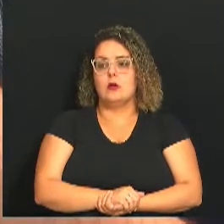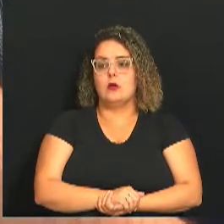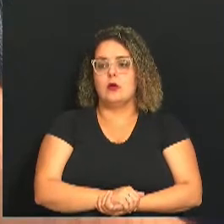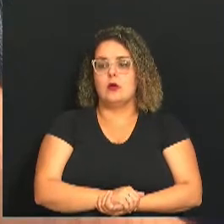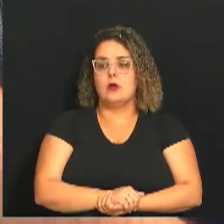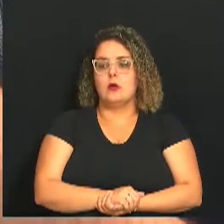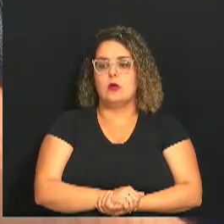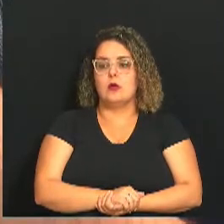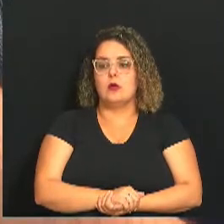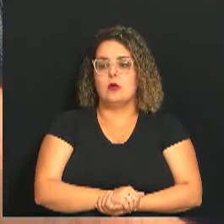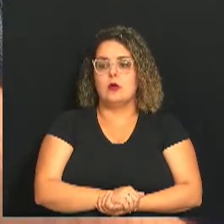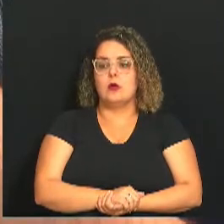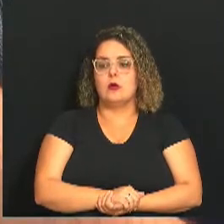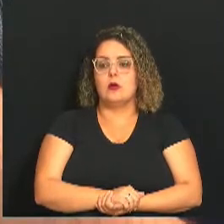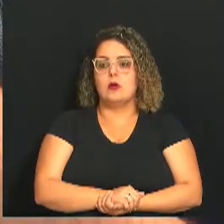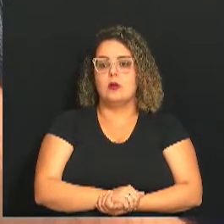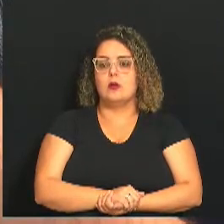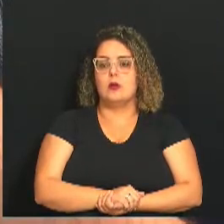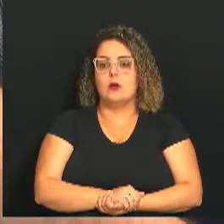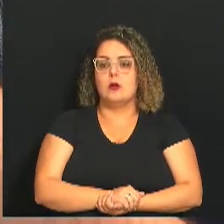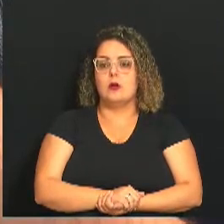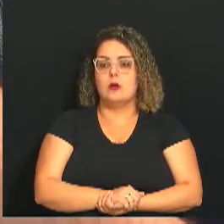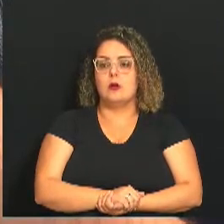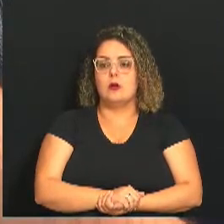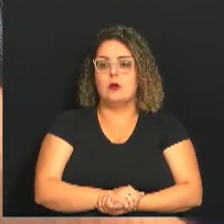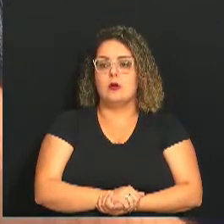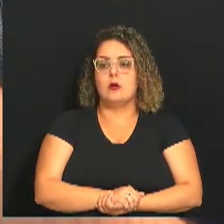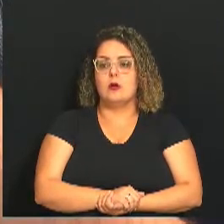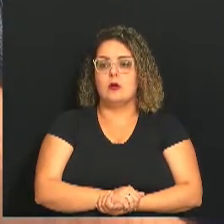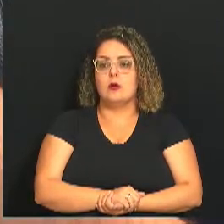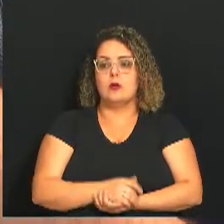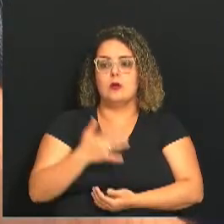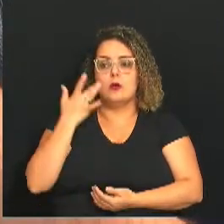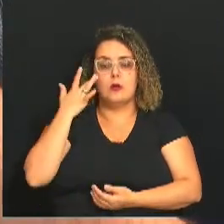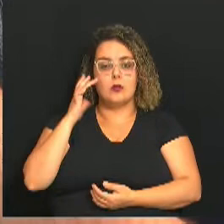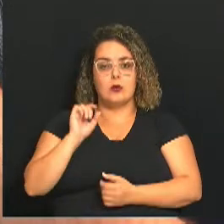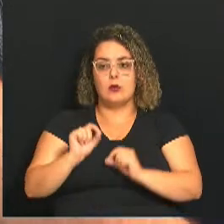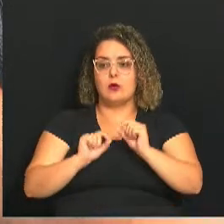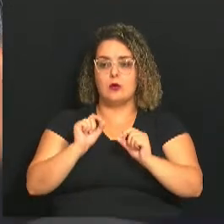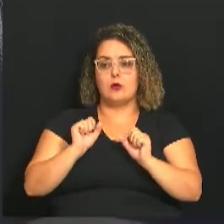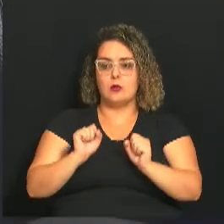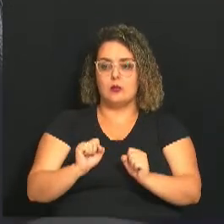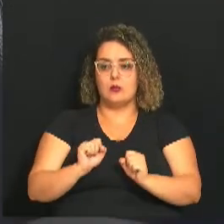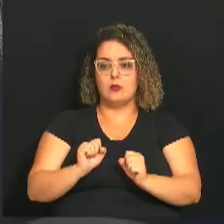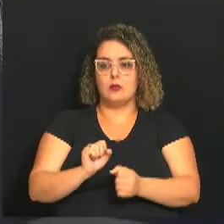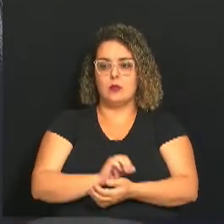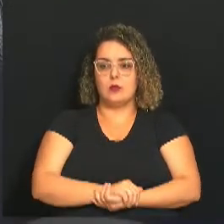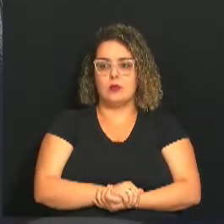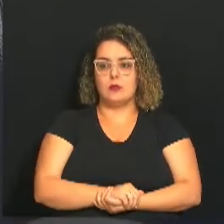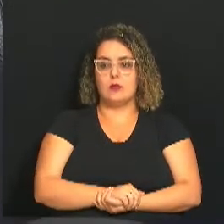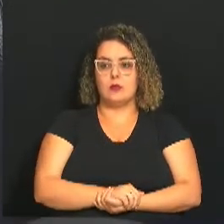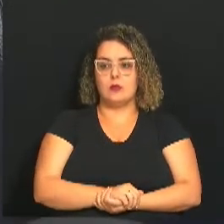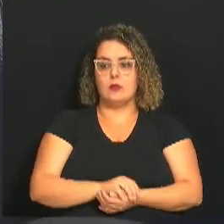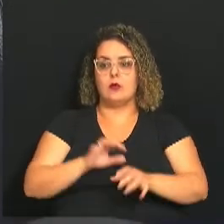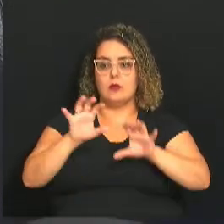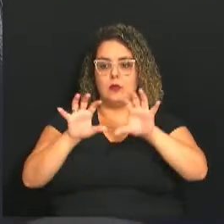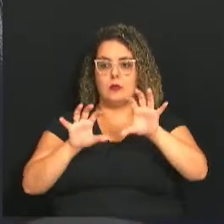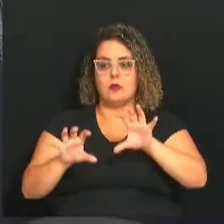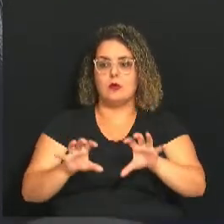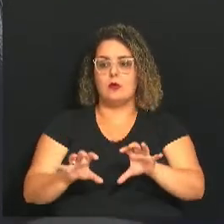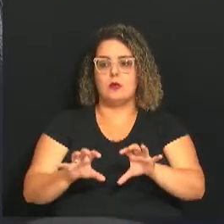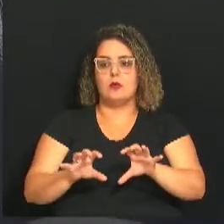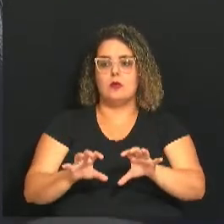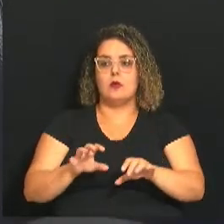Tá, vamos ver. Eu não sei o que pode estar acontecendo. Vocês estão vendo aqui o que é uma imagem com mapa? Previsão